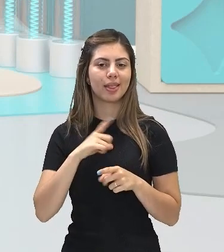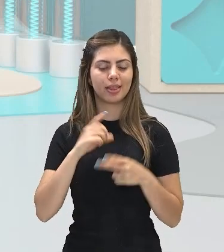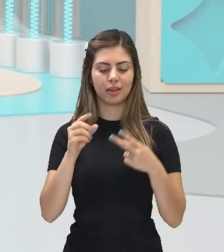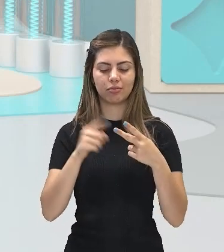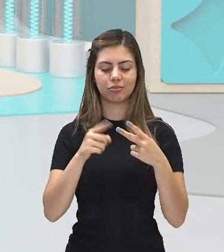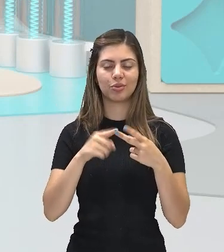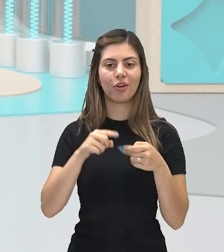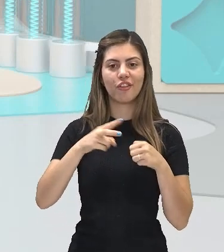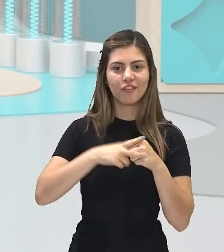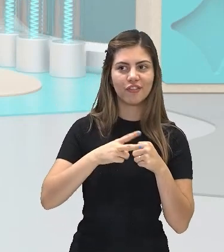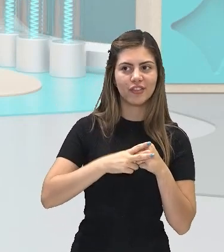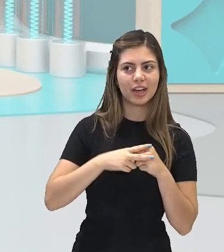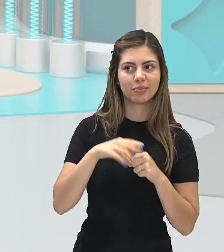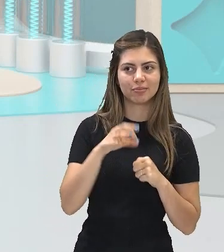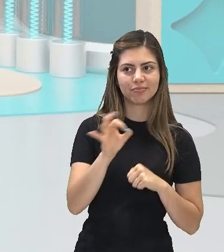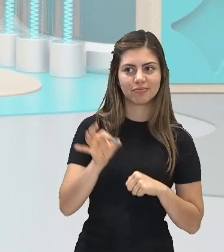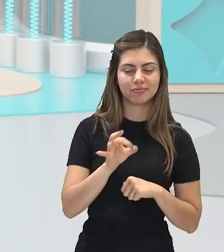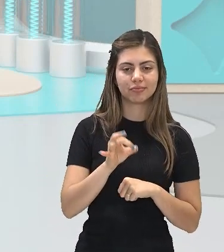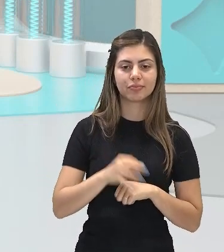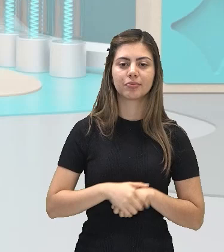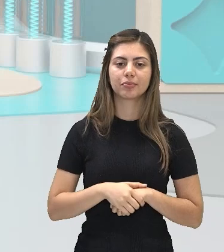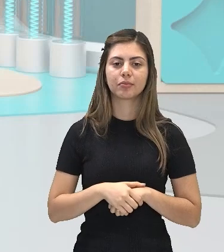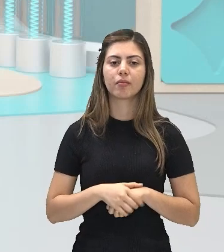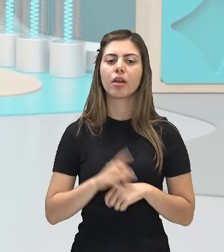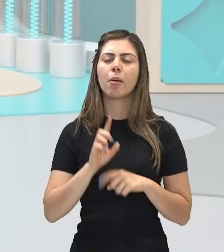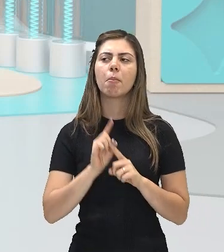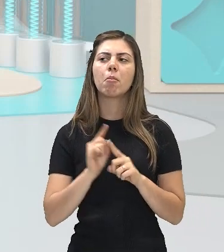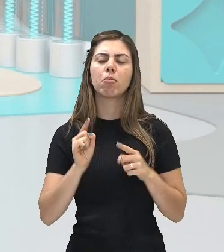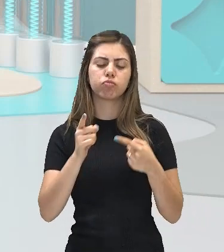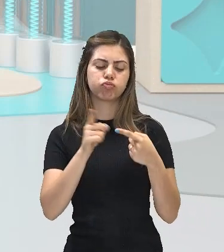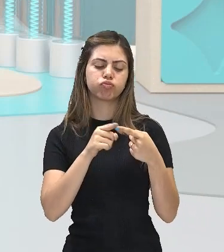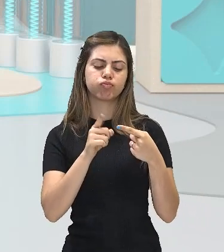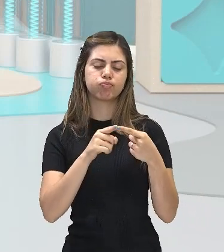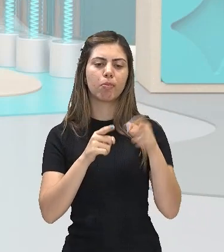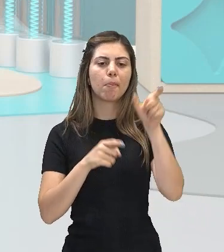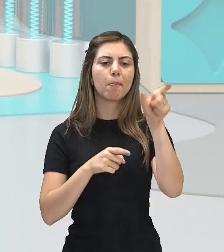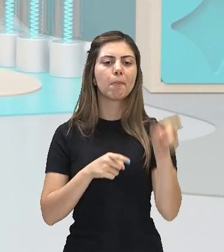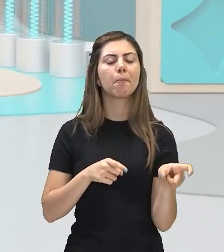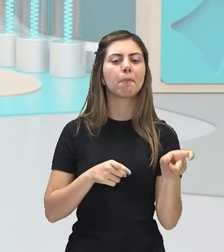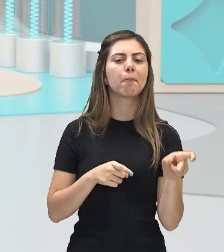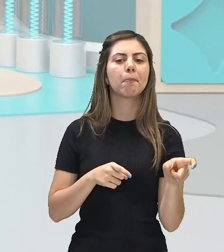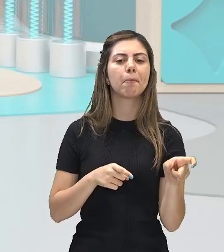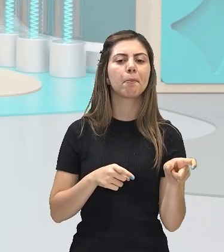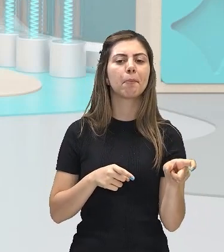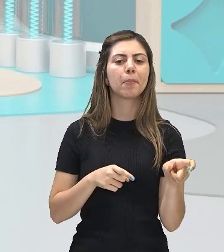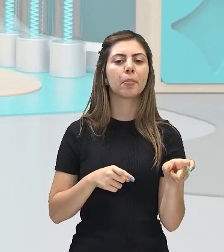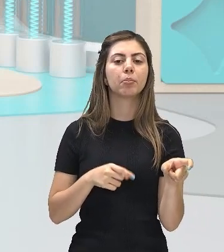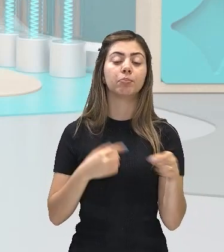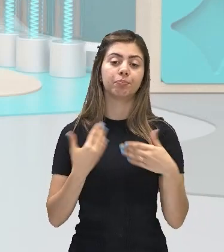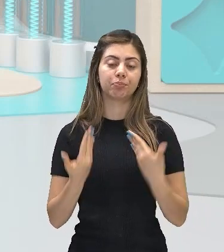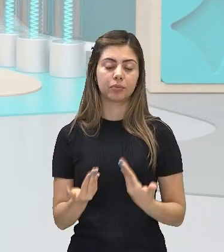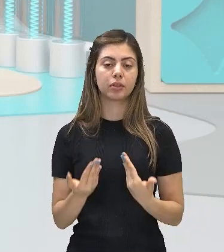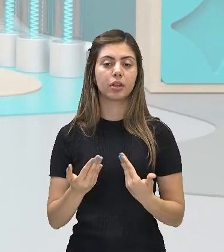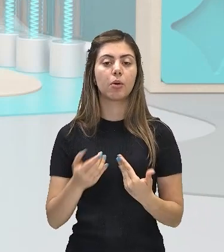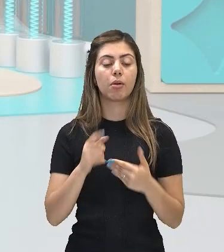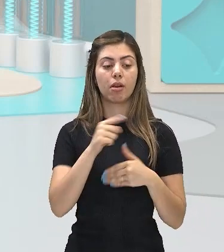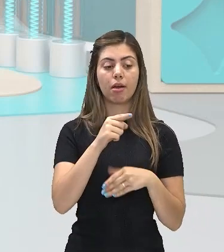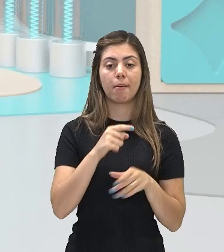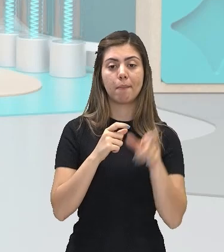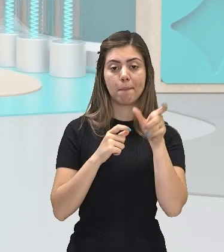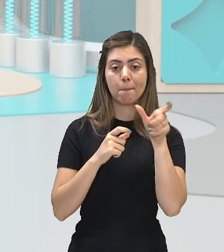Ali está a informação verbal. Mas e o sintagma nominal tem este nome por quê? Porque, em geral, a